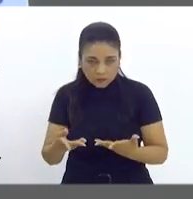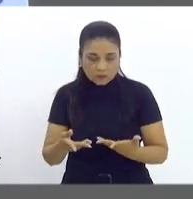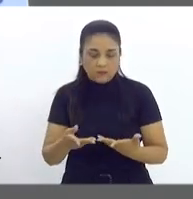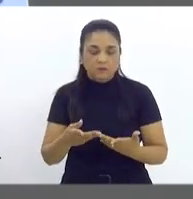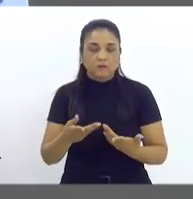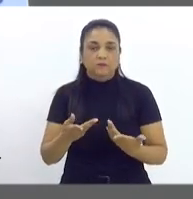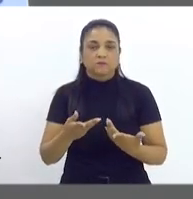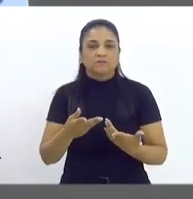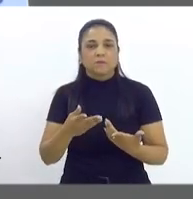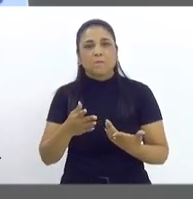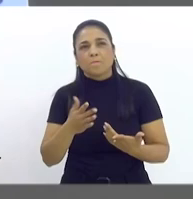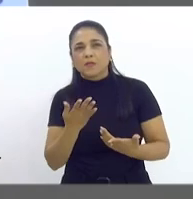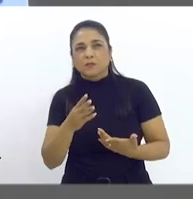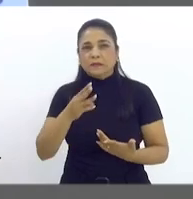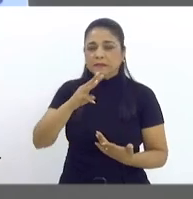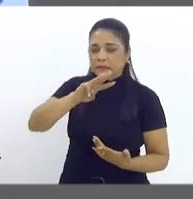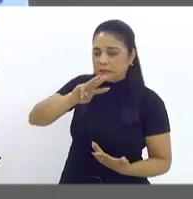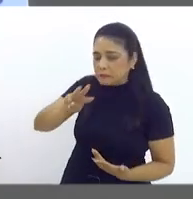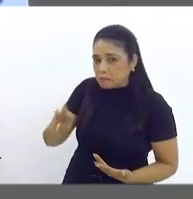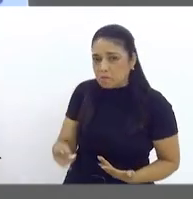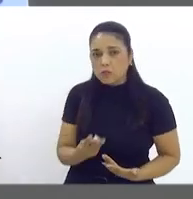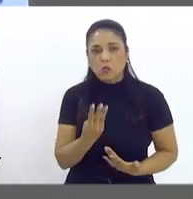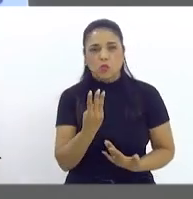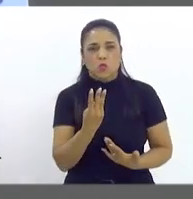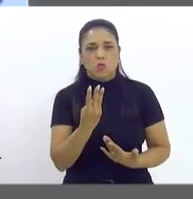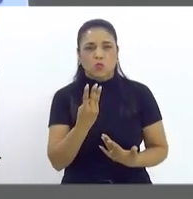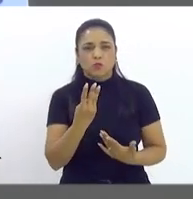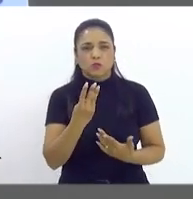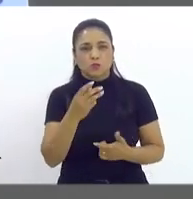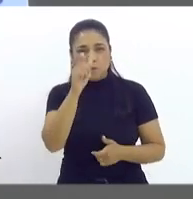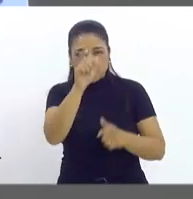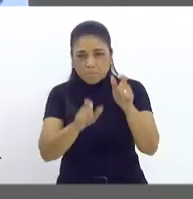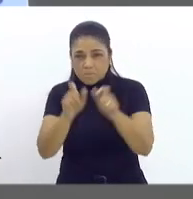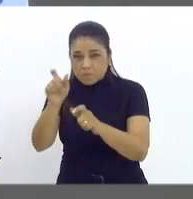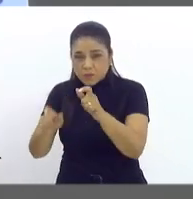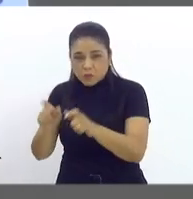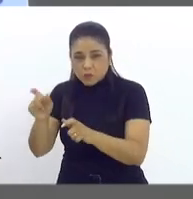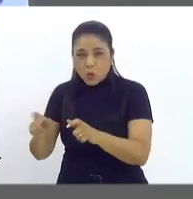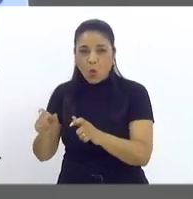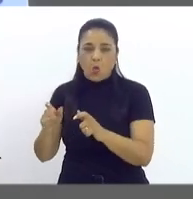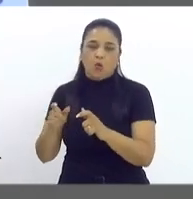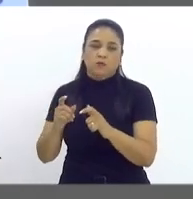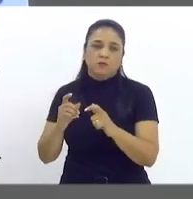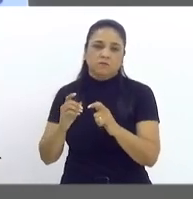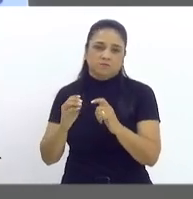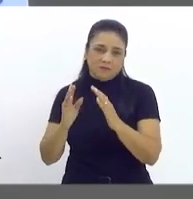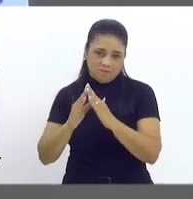seriam aproximadamente 3 milhões de pessoas atendidas em 1 milhão de pontos de consumo.